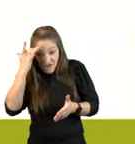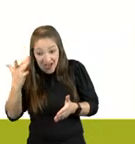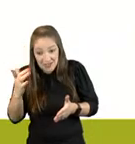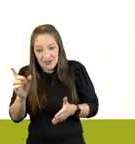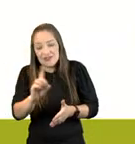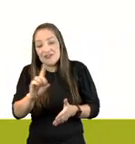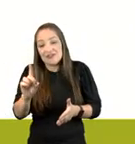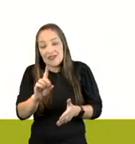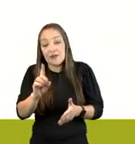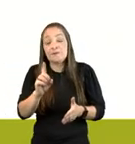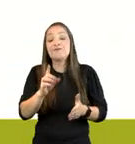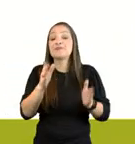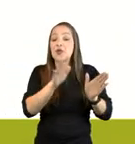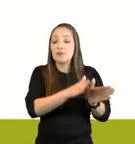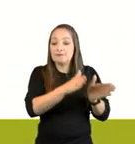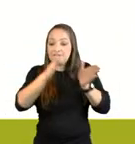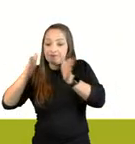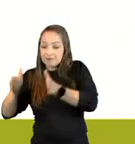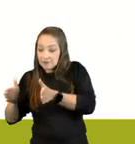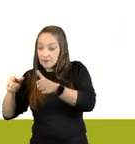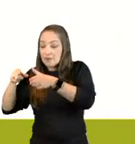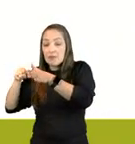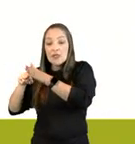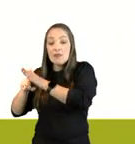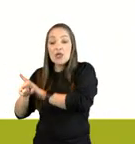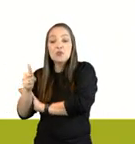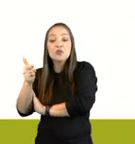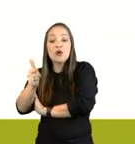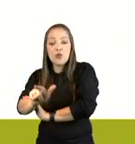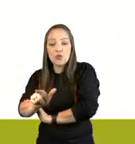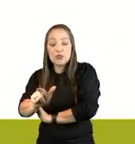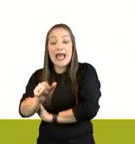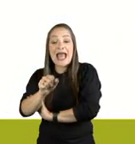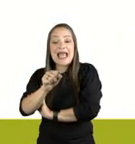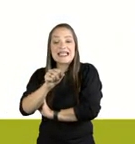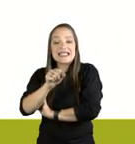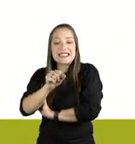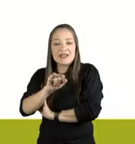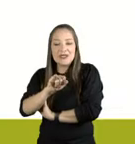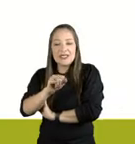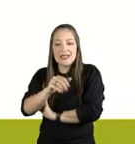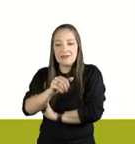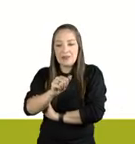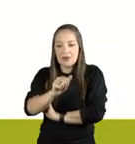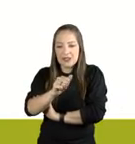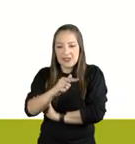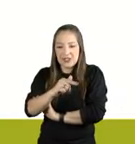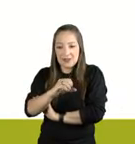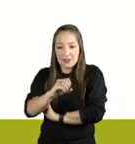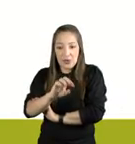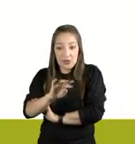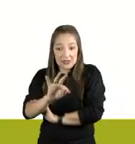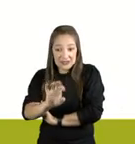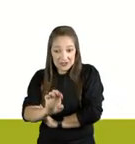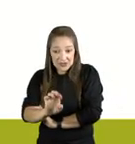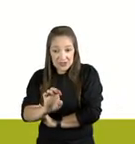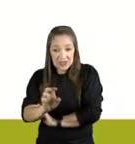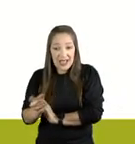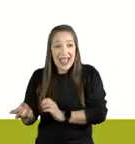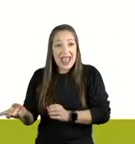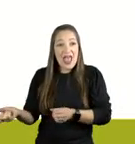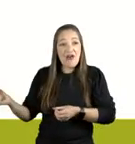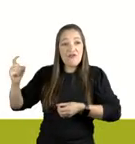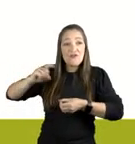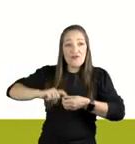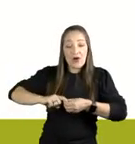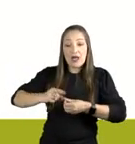a gente vai para uma outra pergunta. Né? E se a gente fizer aportes recorrentes? O poder do aporte recorrente.